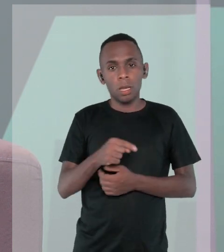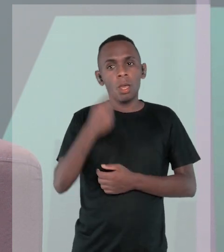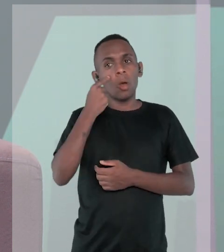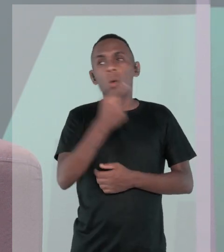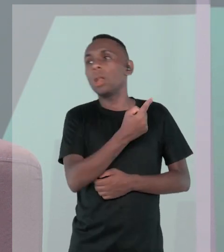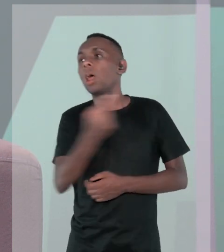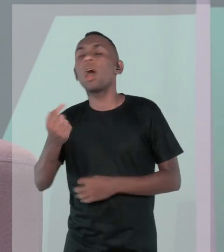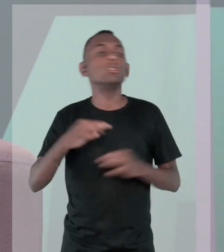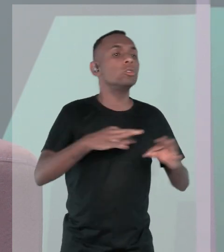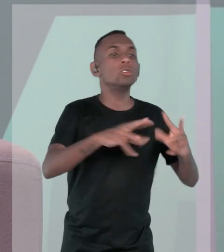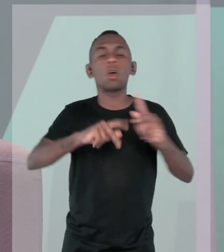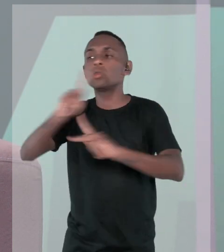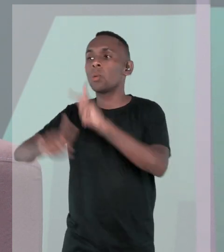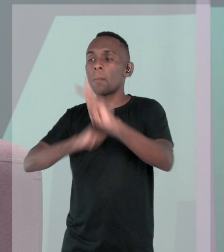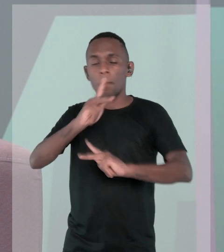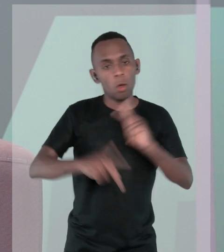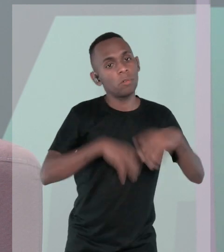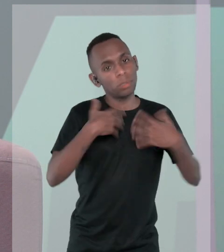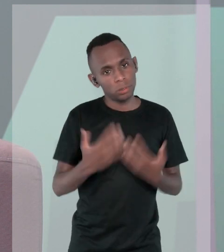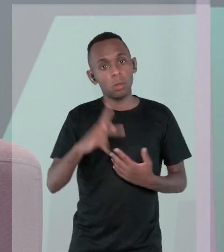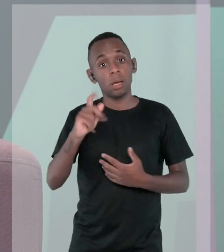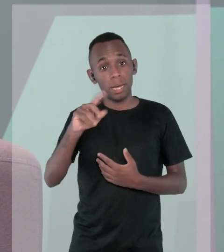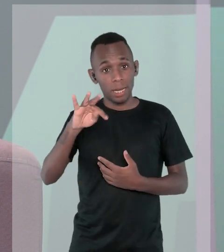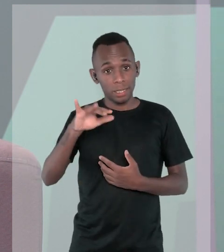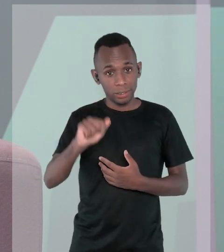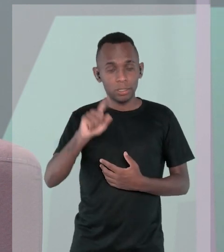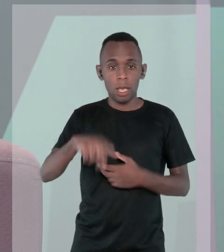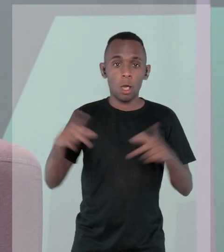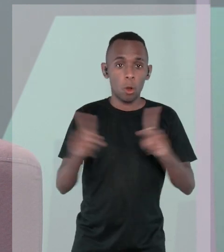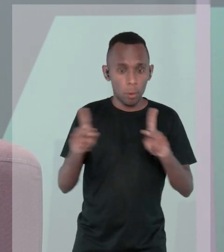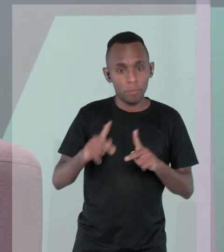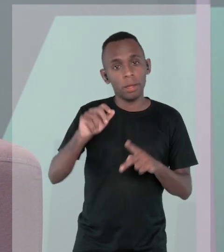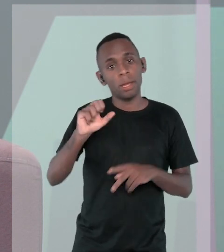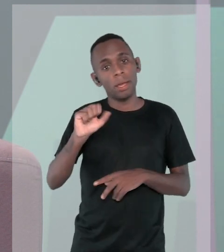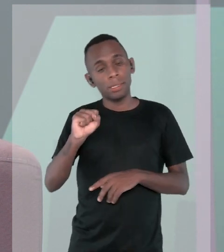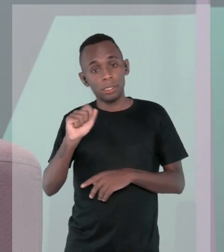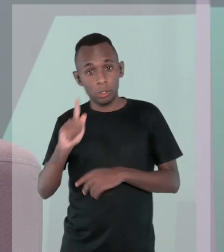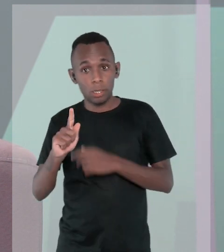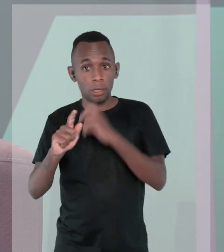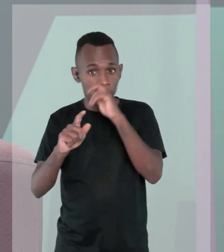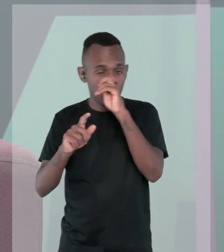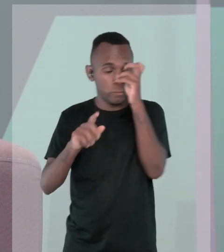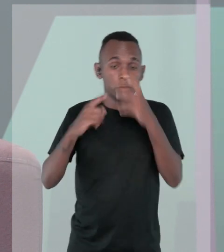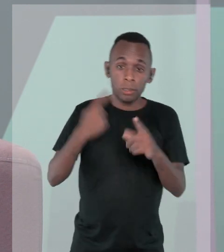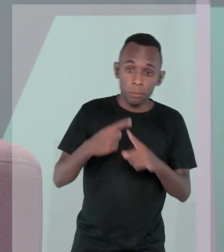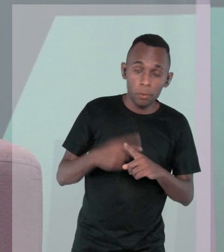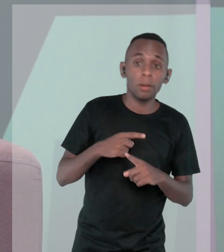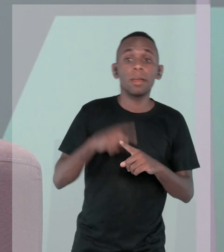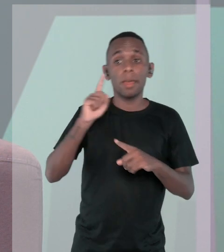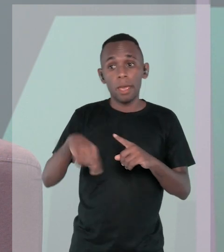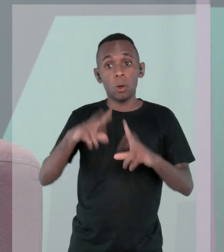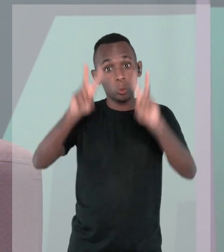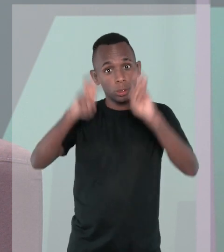para todos os públicos. Então está aqui a Kátia, que agora é a nossa professora de ESG, porque essa foi uma temática que a Árvore olhou